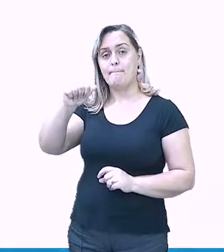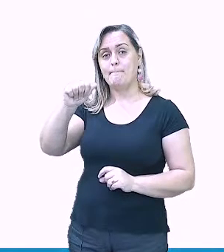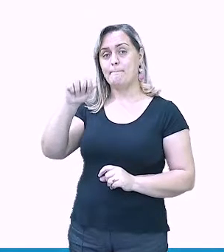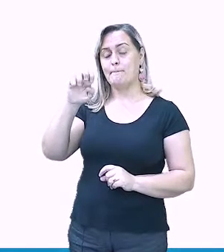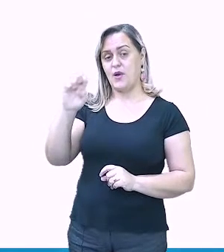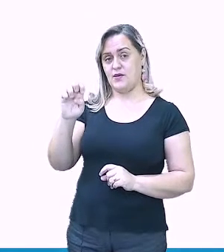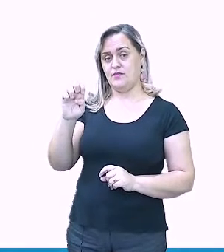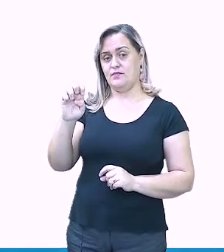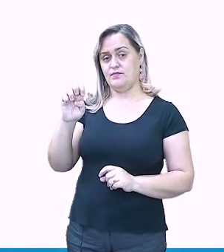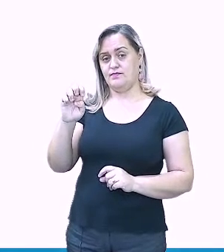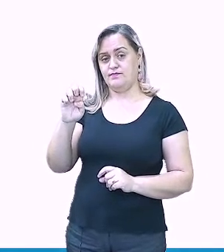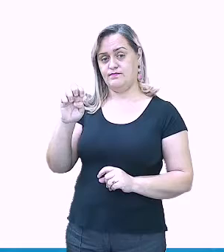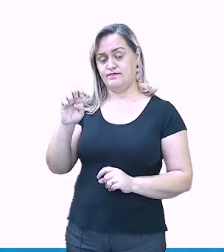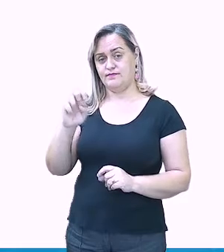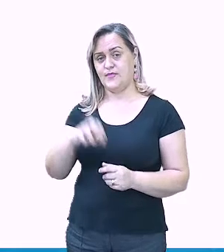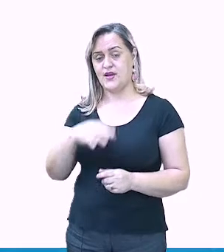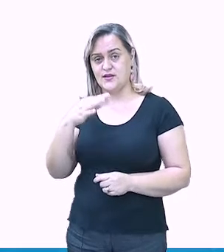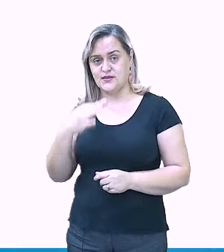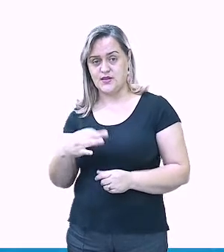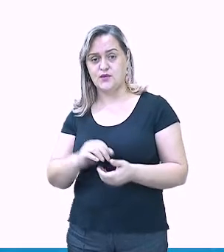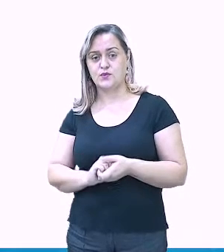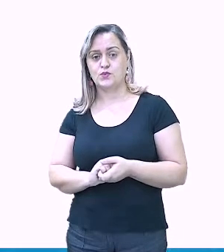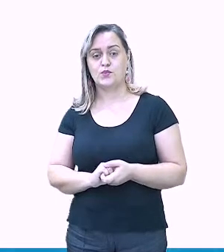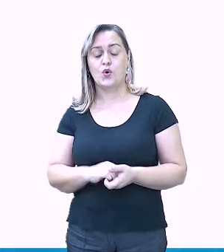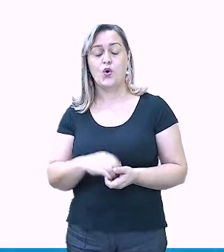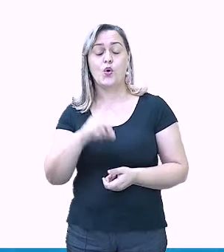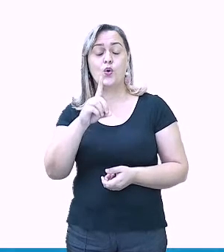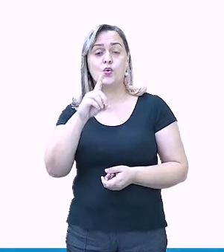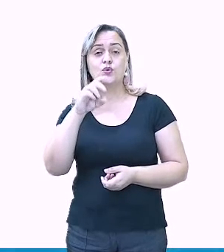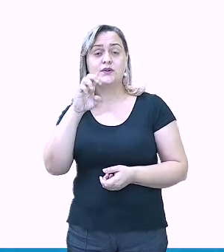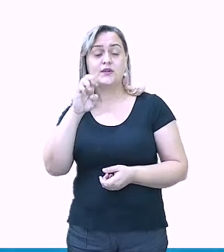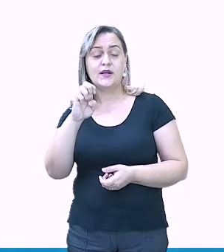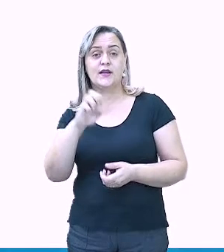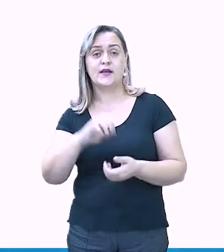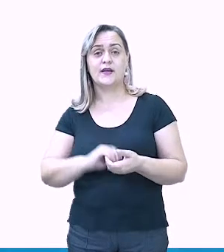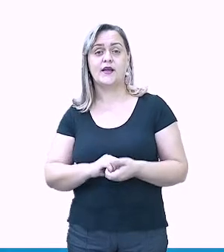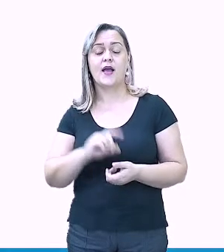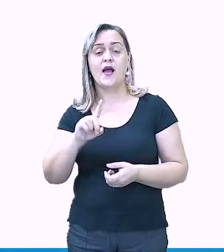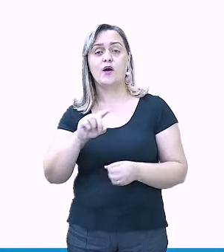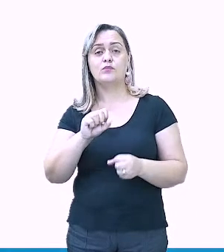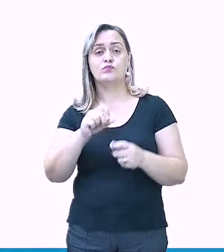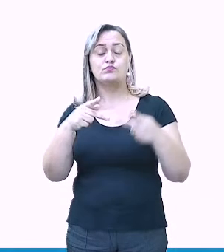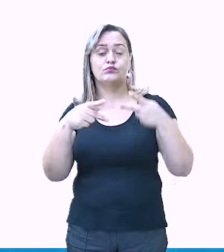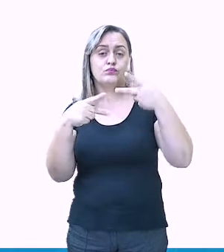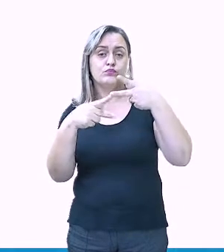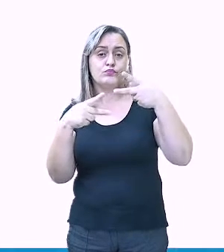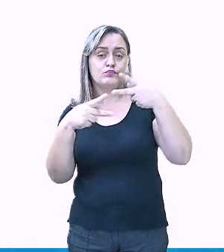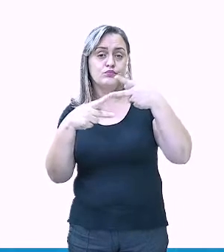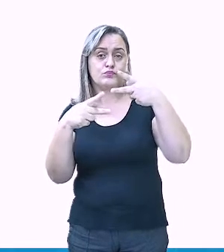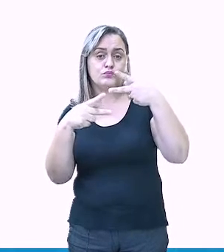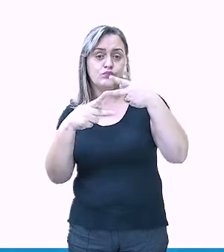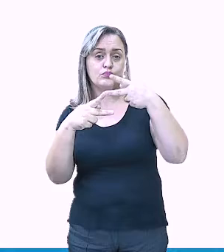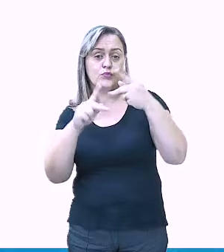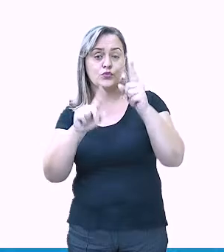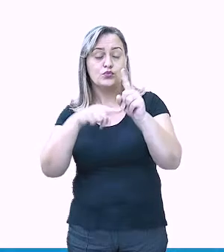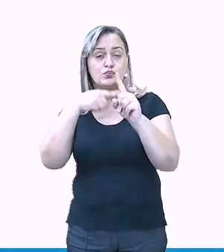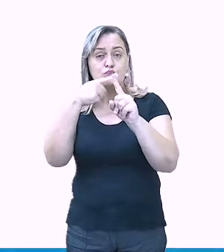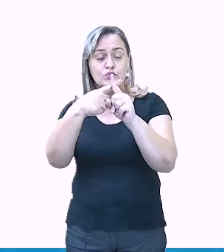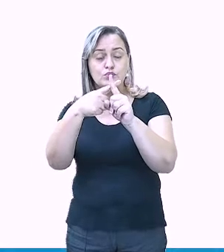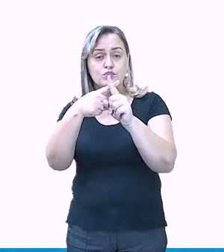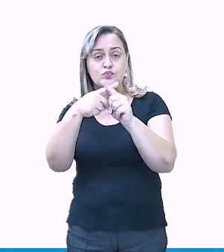um substantivo, mas percebam que a junção da preposição com o